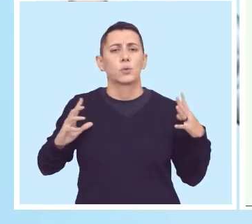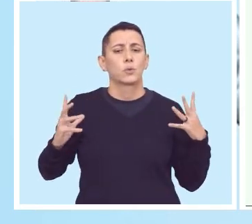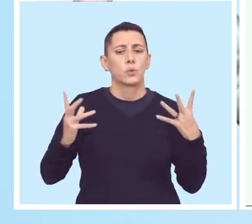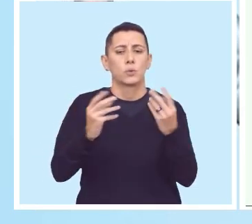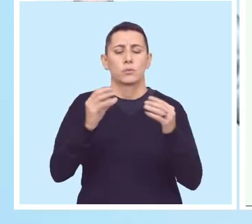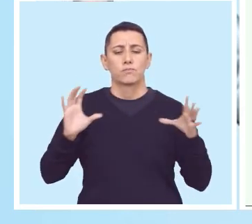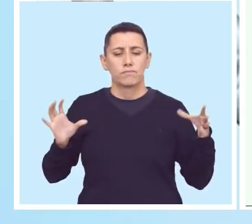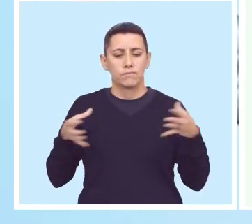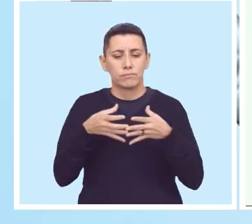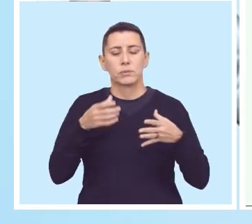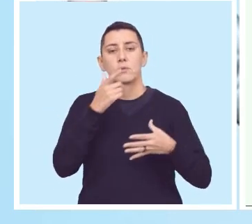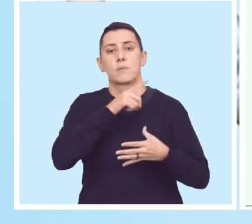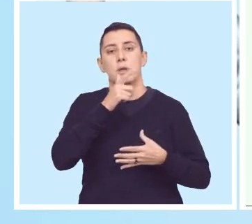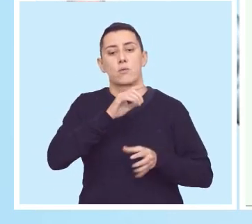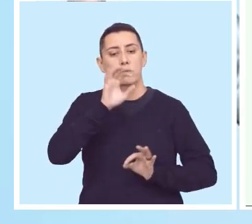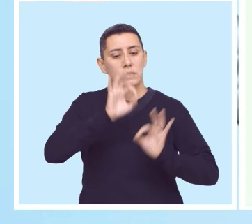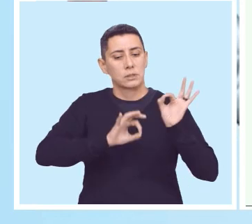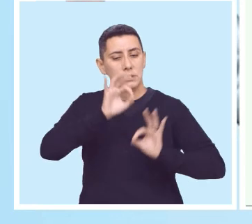conseguisse